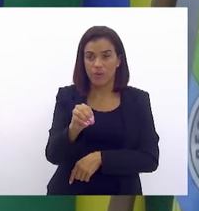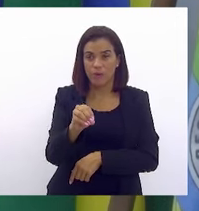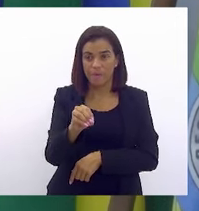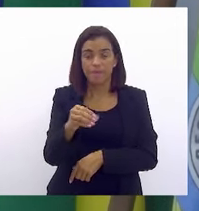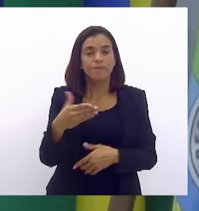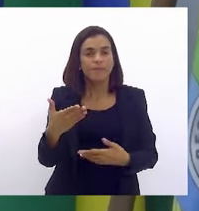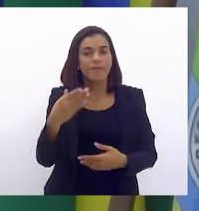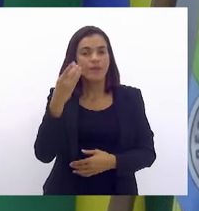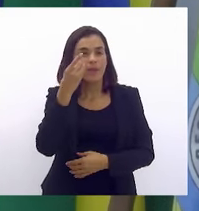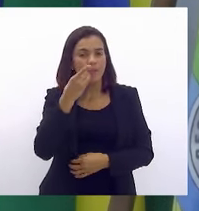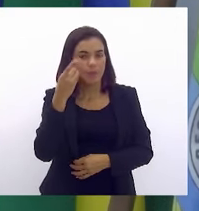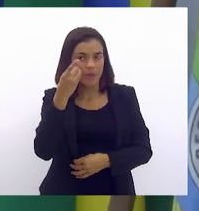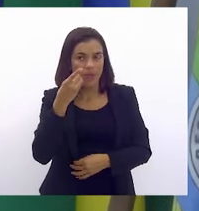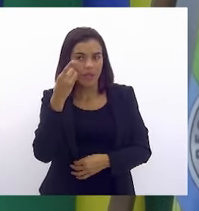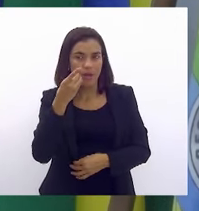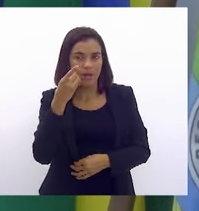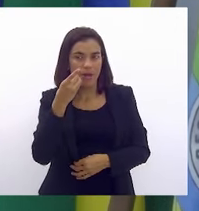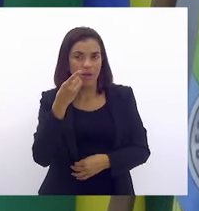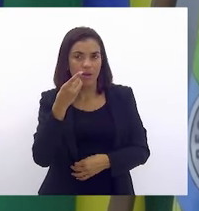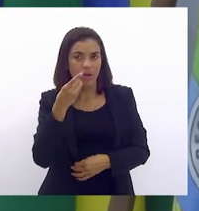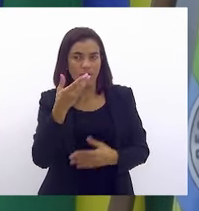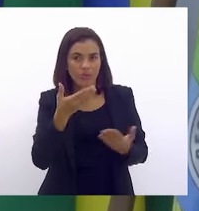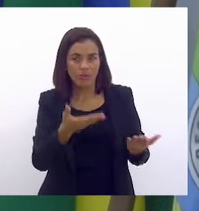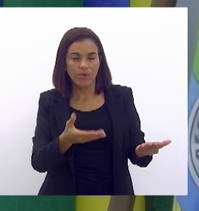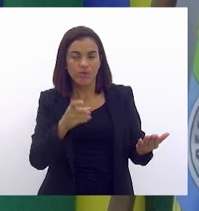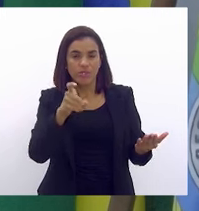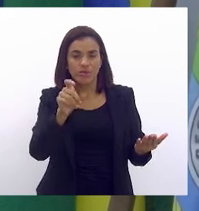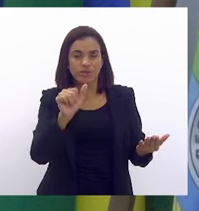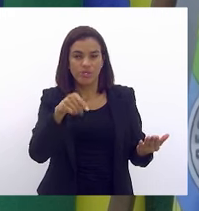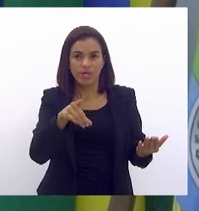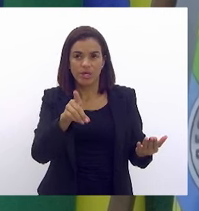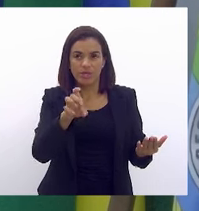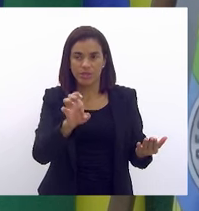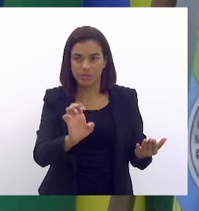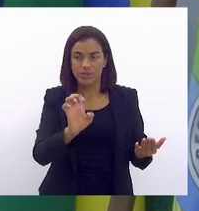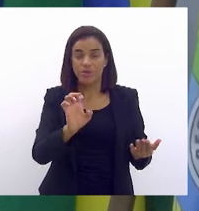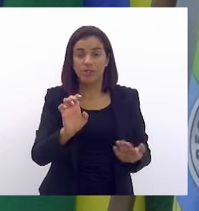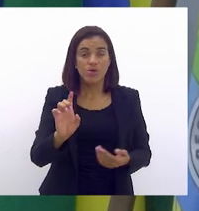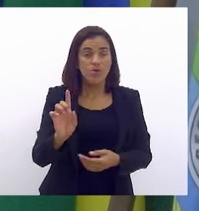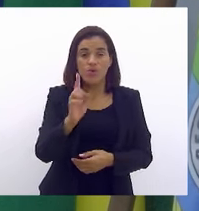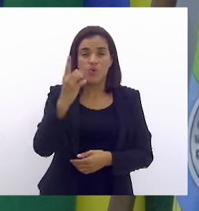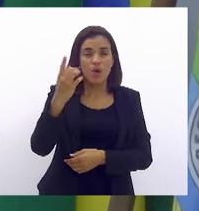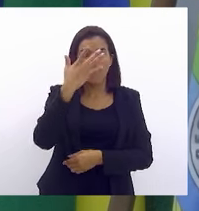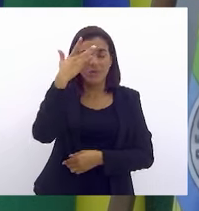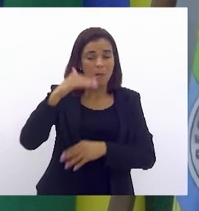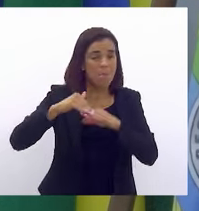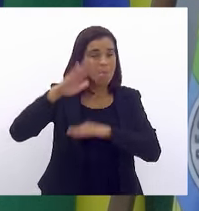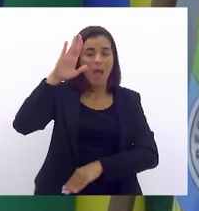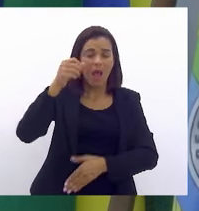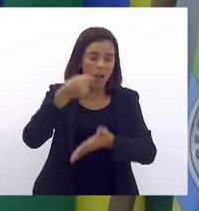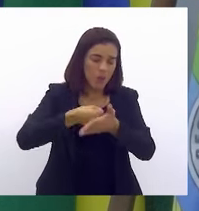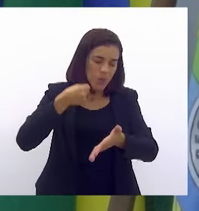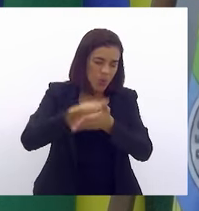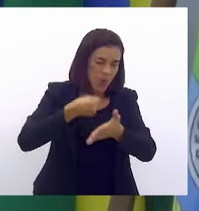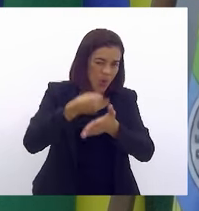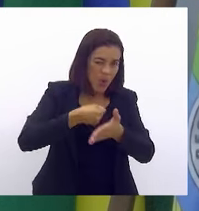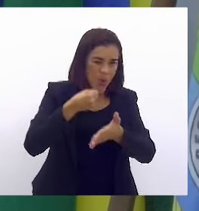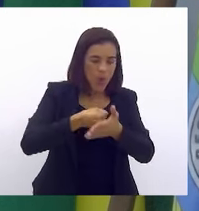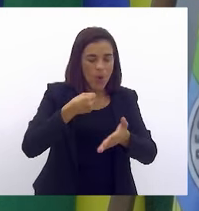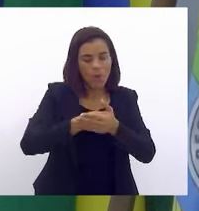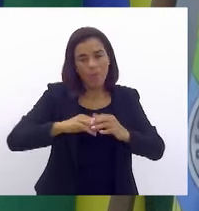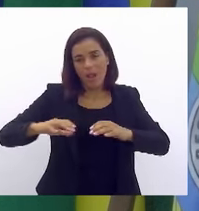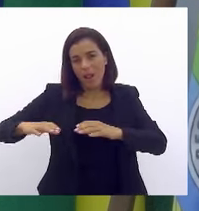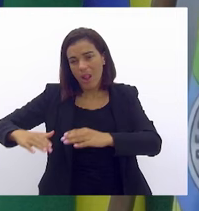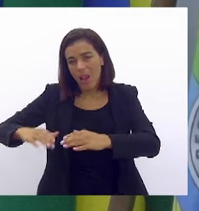deputado Rasdesk e o deputado Xande, de uma das pessoas que mais lutaram pela história e pelas lagoas de Maricá,